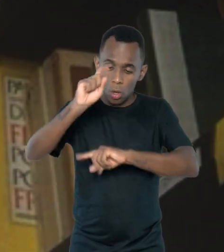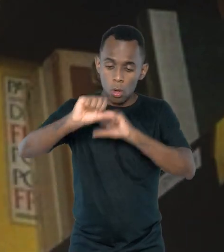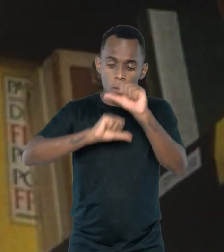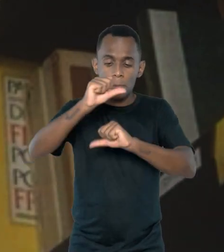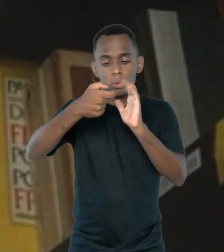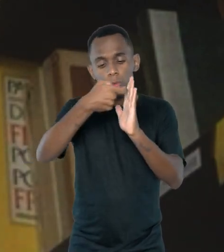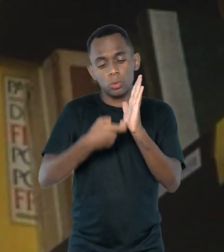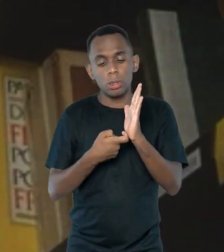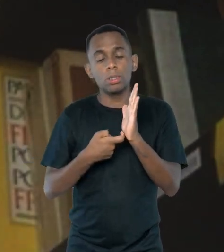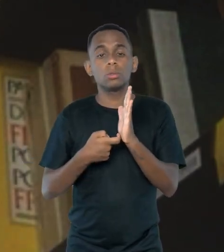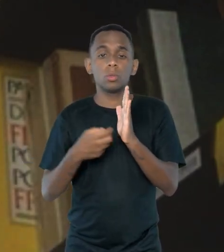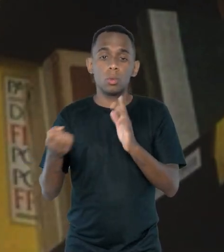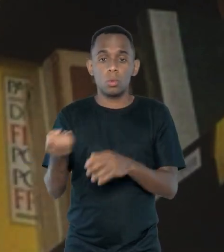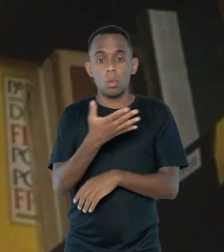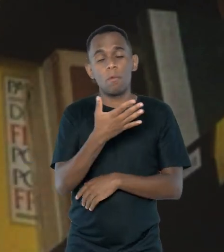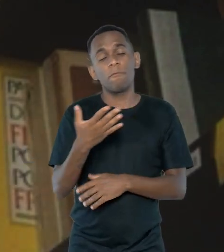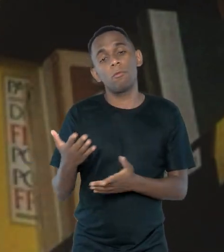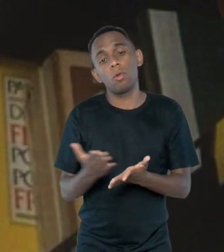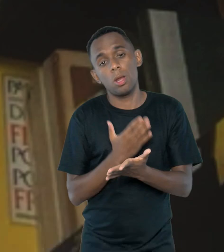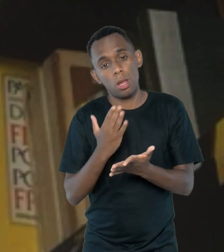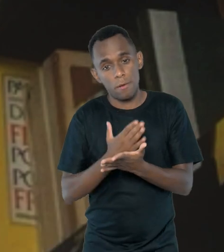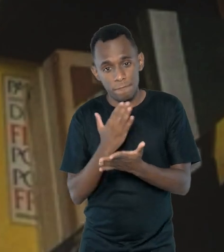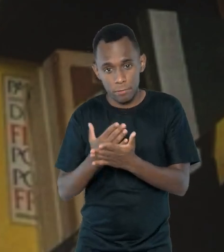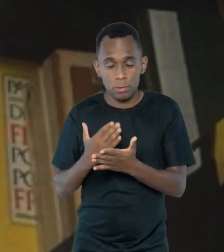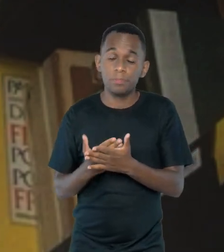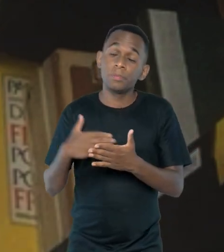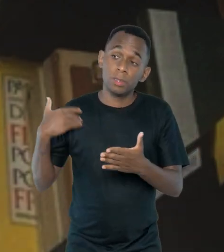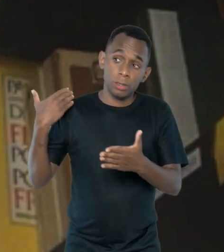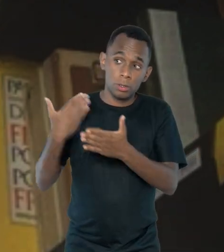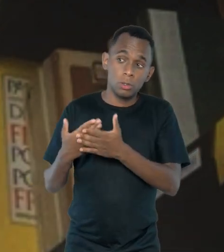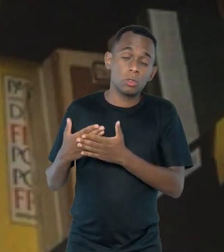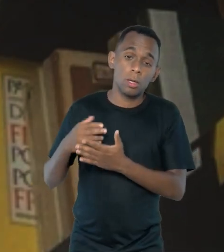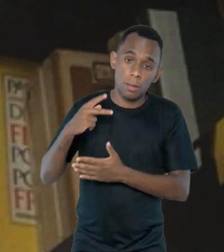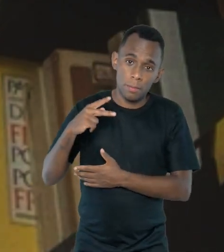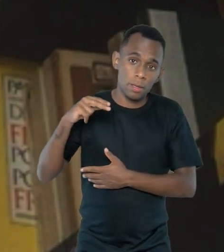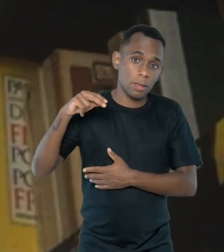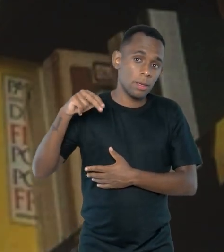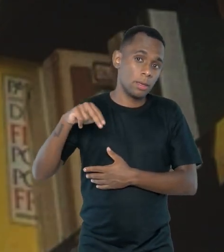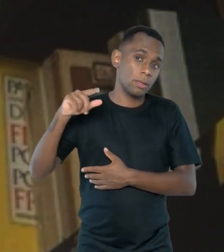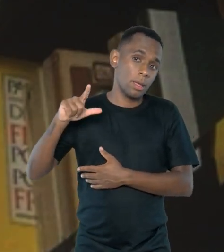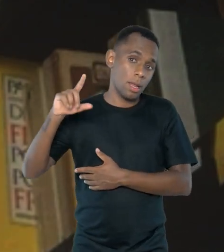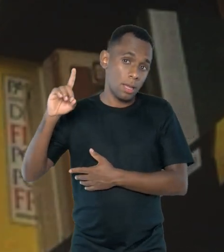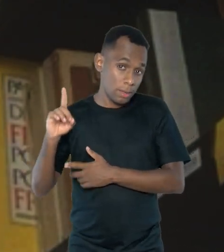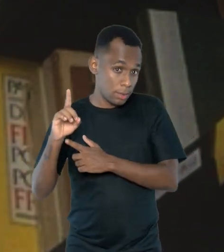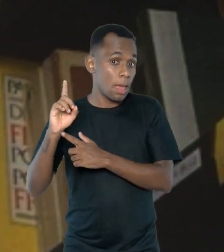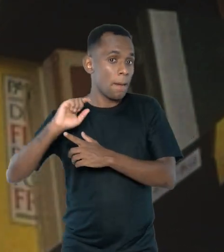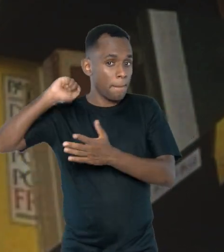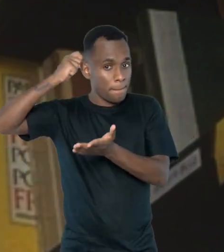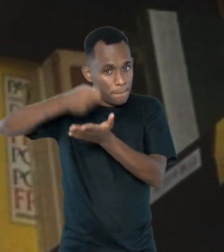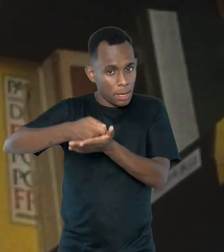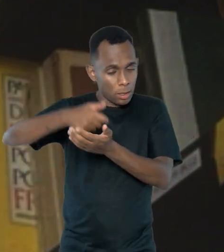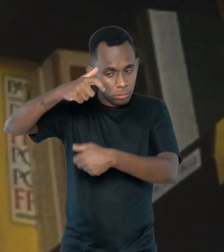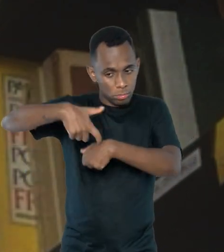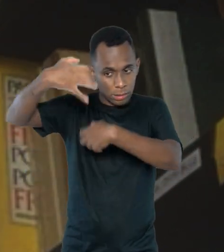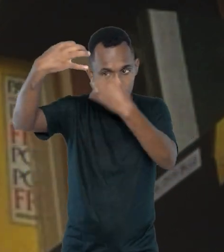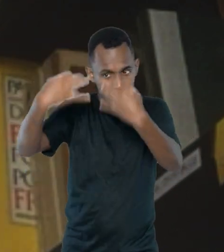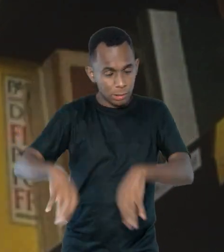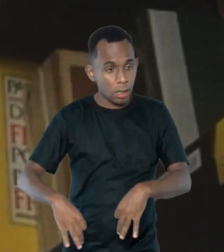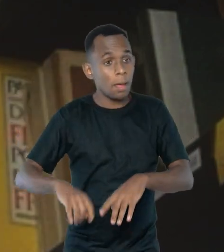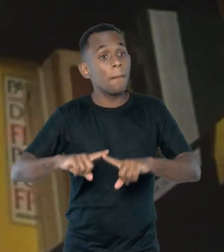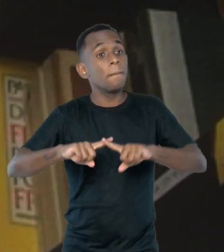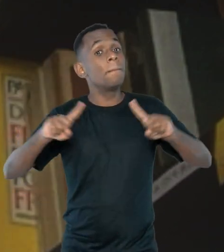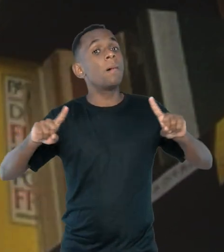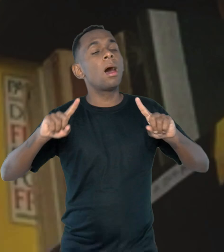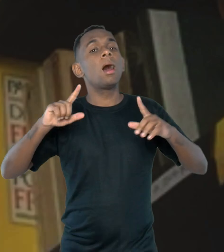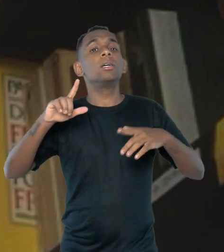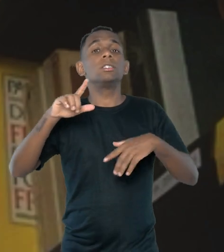obra. Esse último PNLD foi pago em dia, PNLD de livro didático. A questão